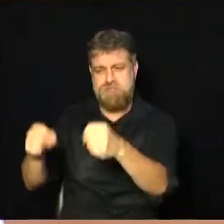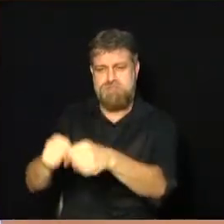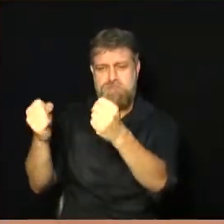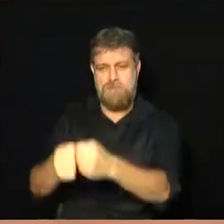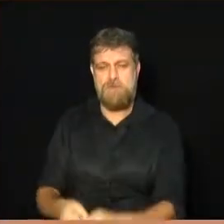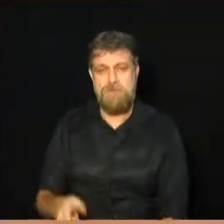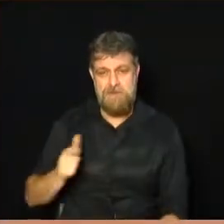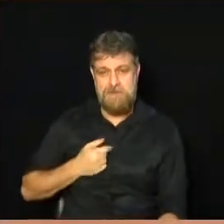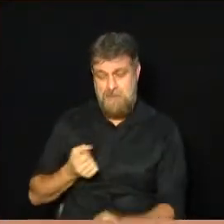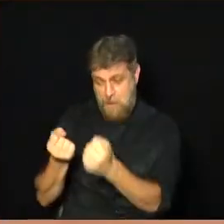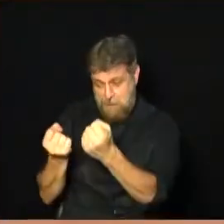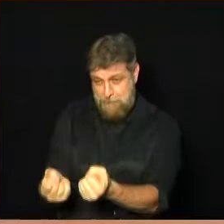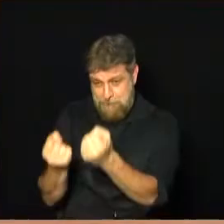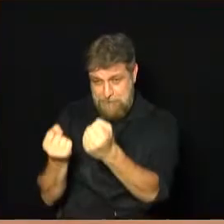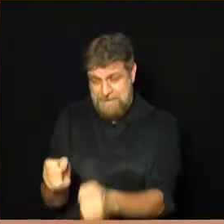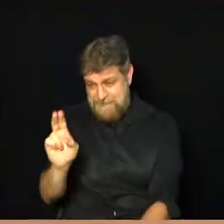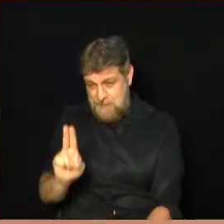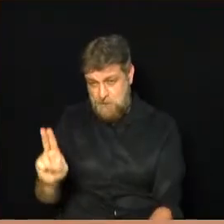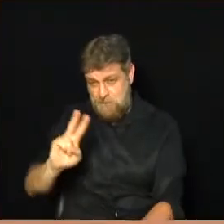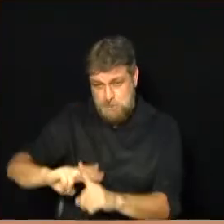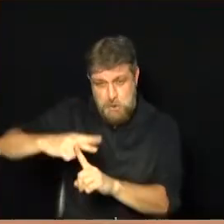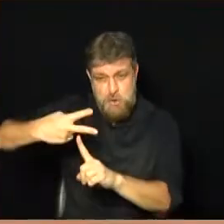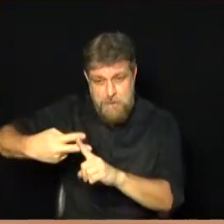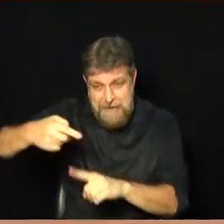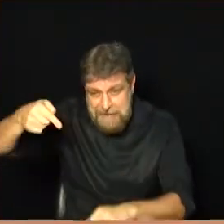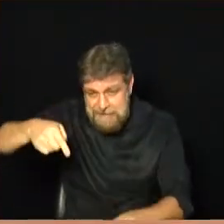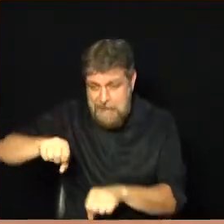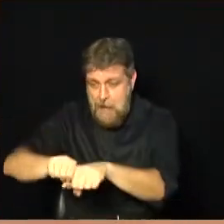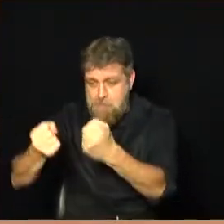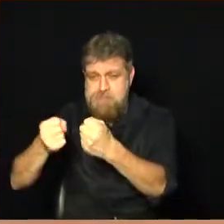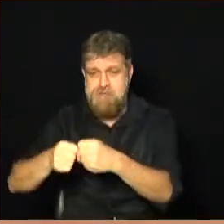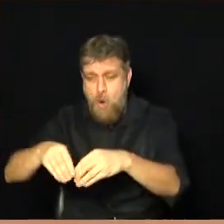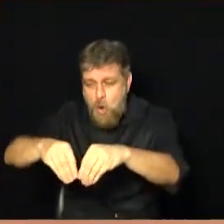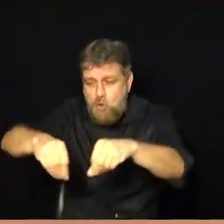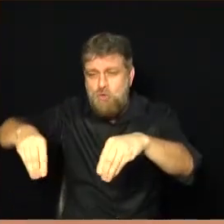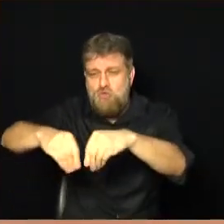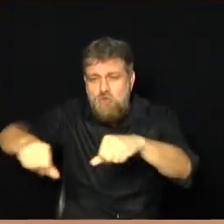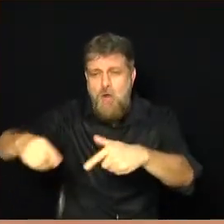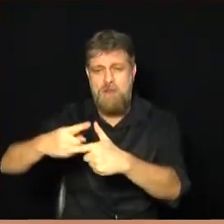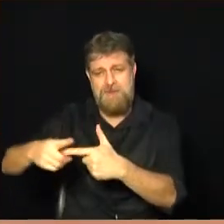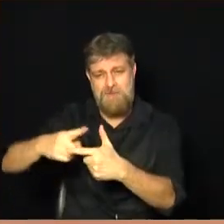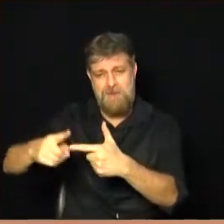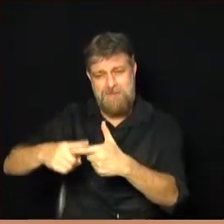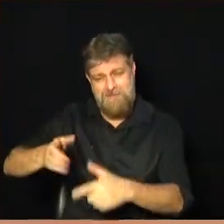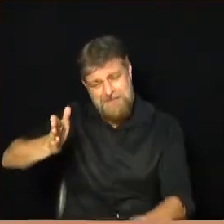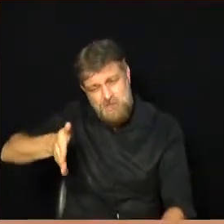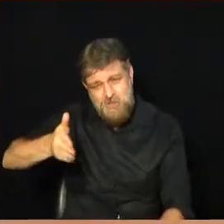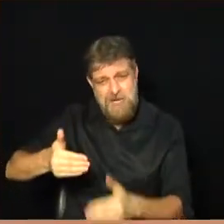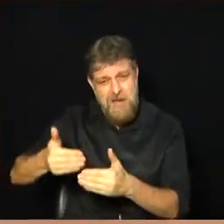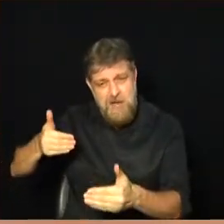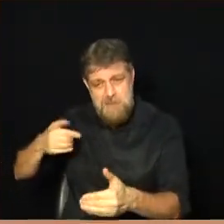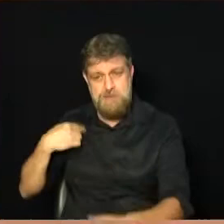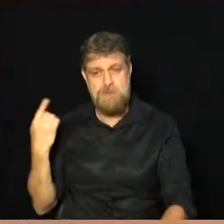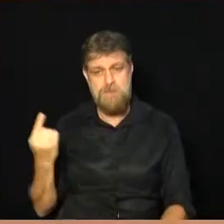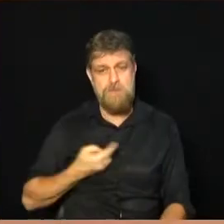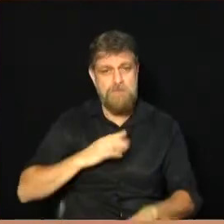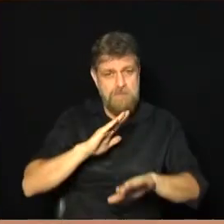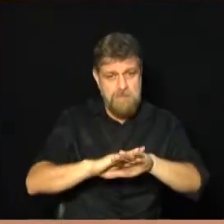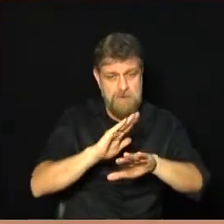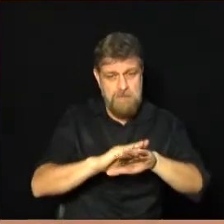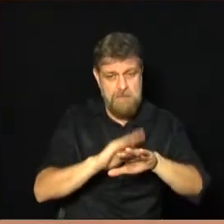essa sobrecarga de uso trouxe esse problema pelo problema do solo. Então, o que nós vamos fazer? Está previsto no